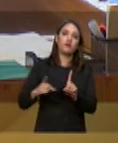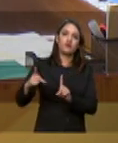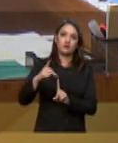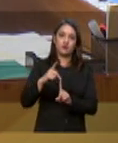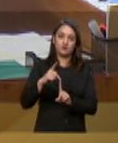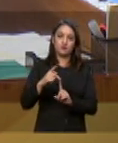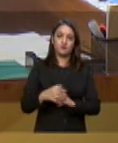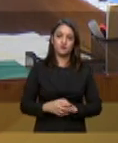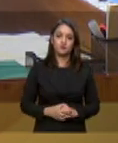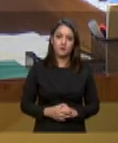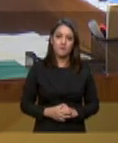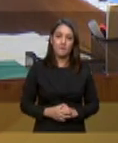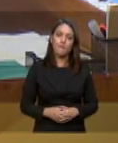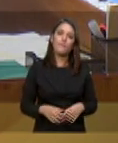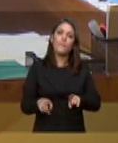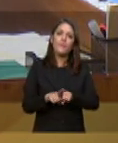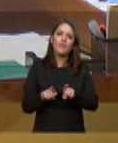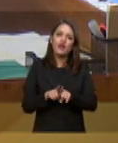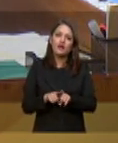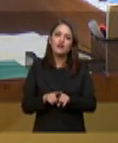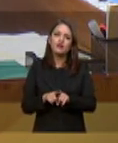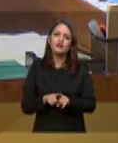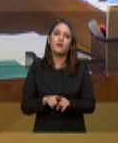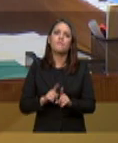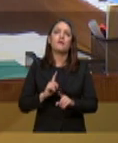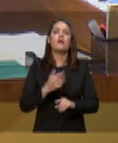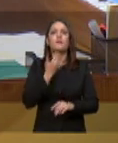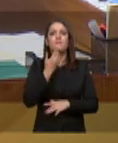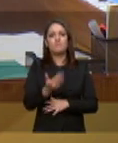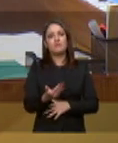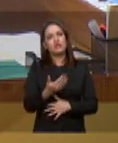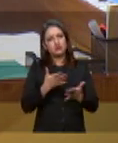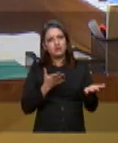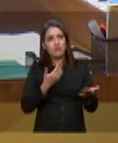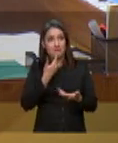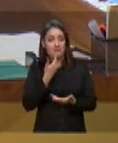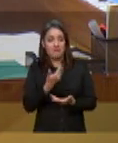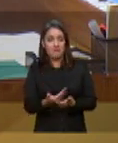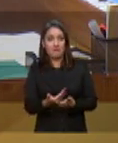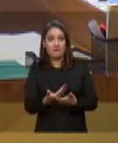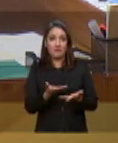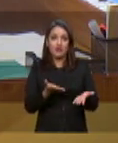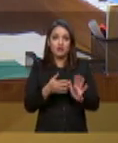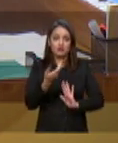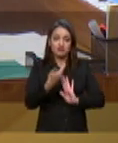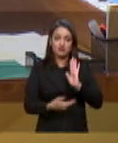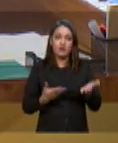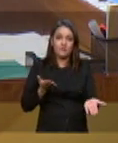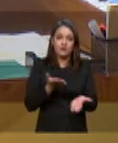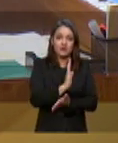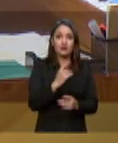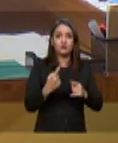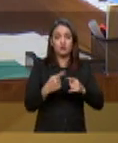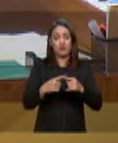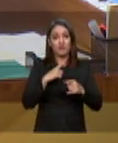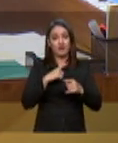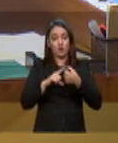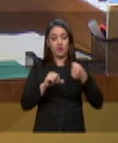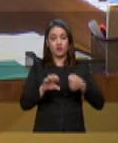caso. Requer, ao final, que o pedido seja julgado procedente e, em consequência, declarada a inconstitucionalidade do artigo